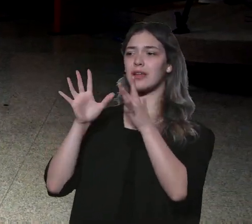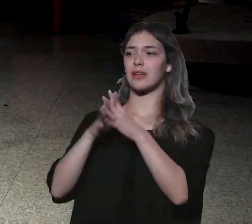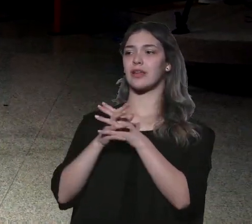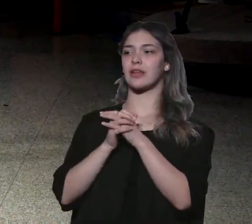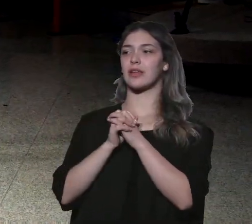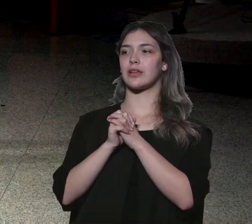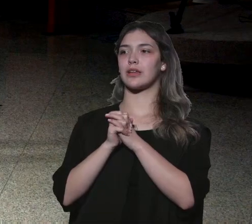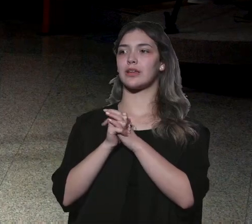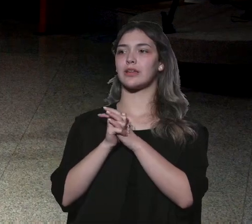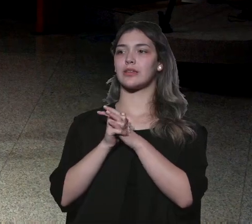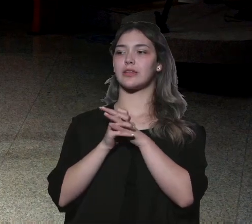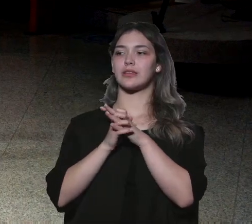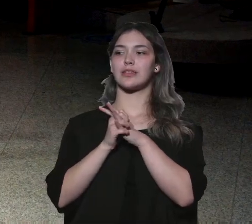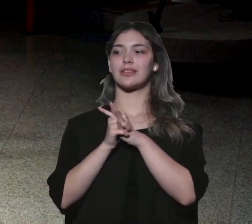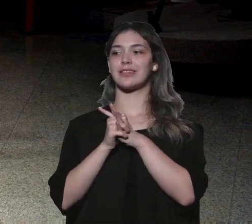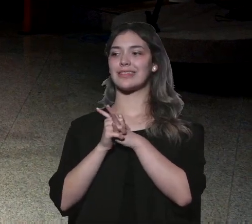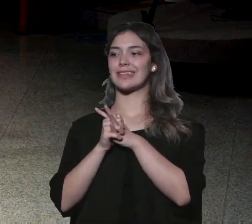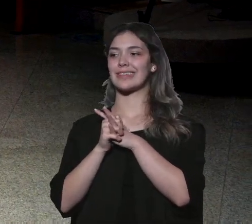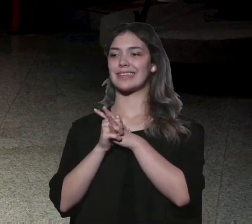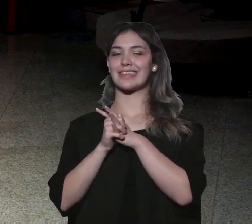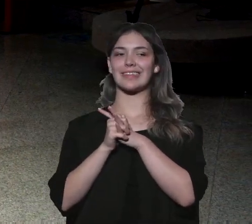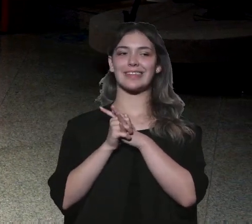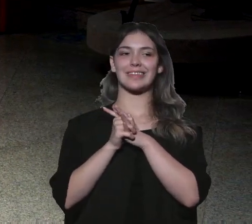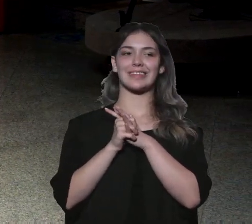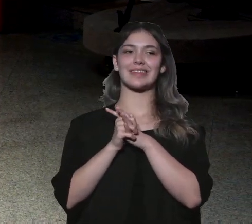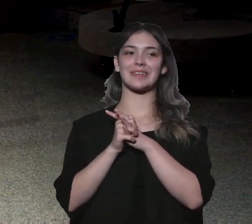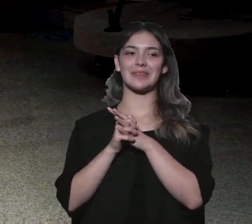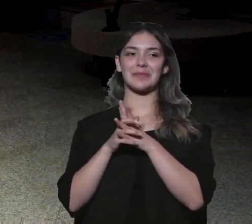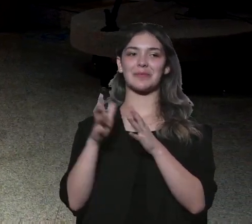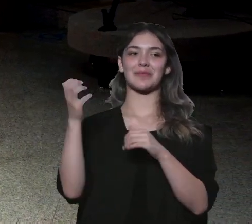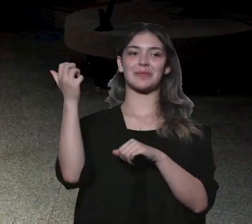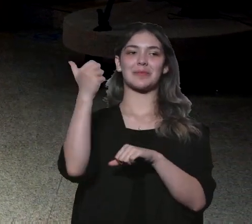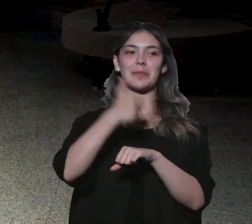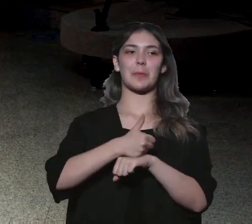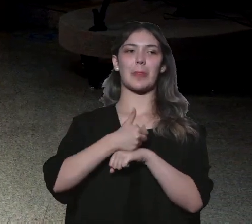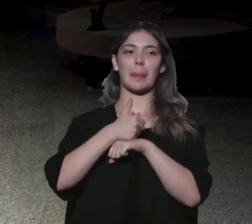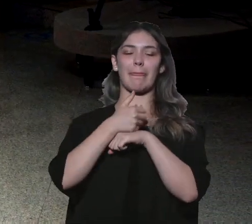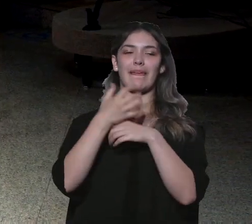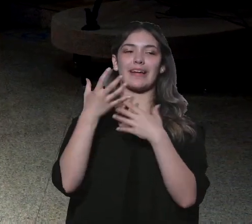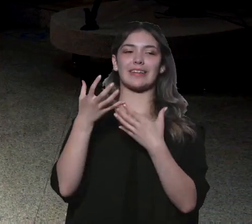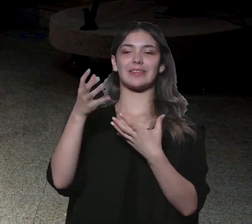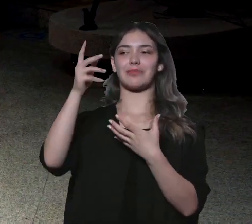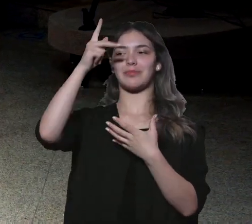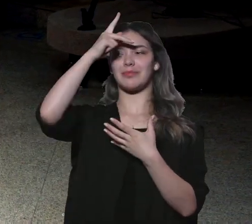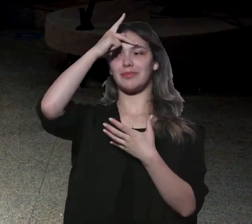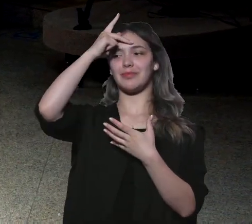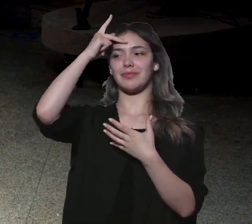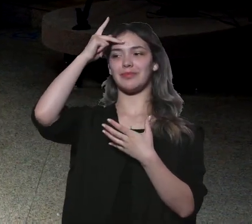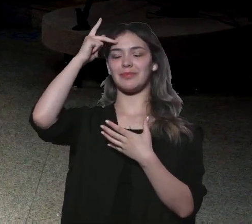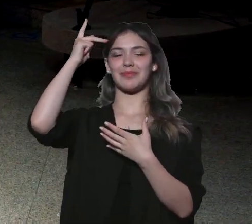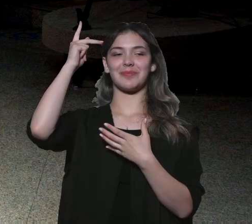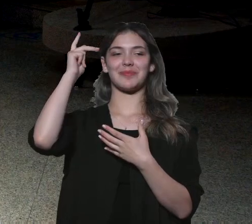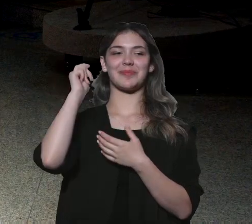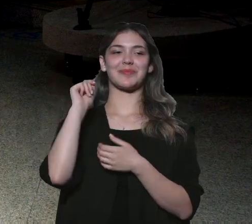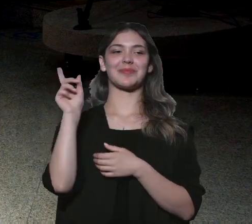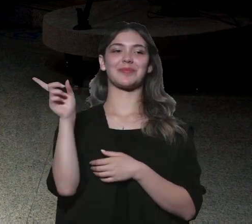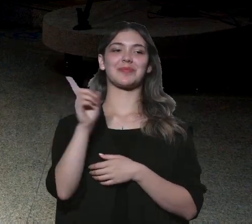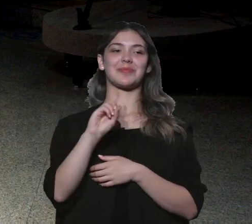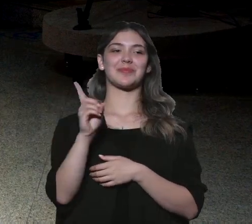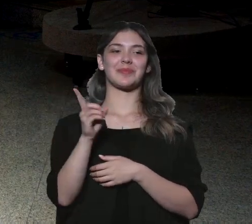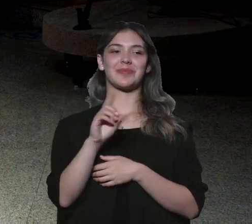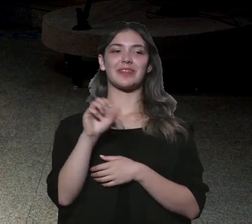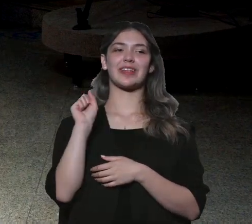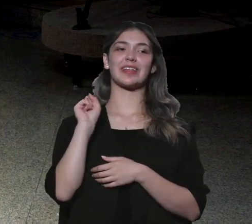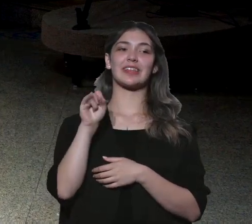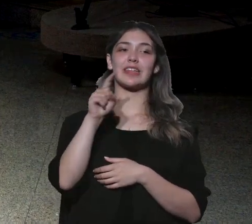que quer um monte de robô. Não, Ele sabe o que é melhor. Se Ele diz ame, é porque você deve amar. Se Ele